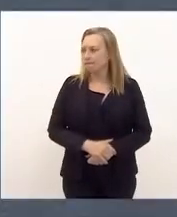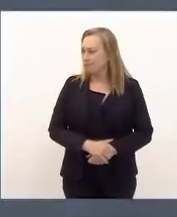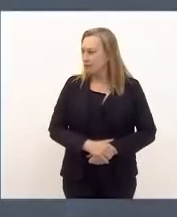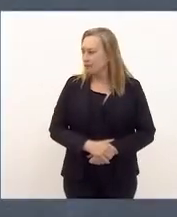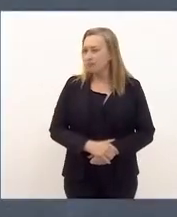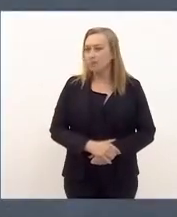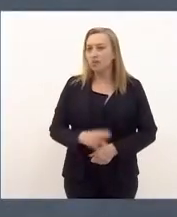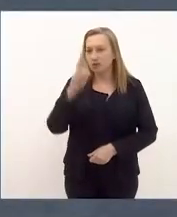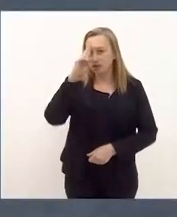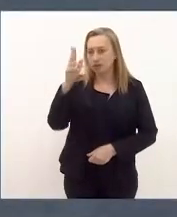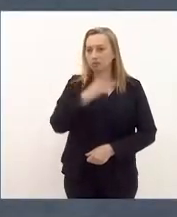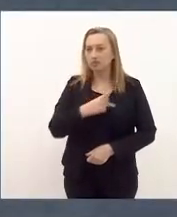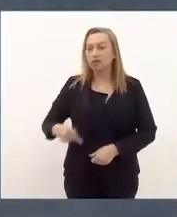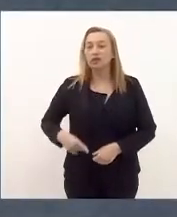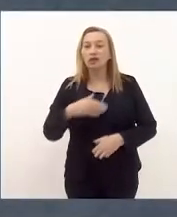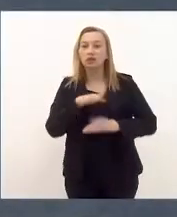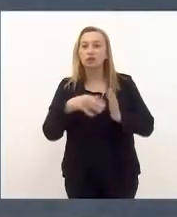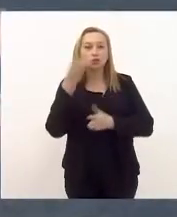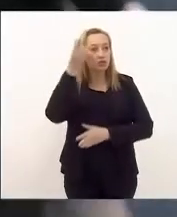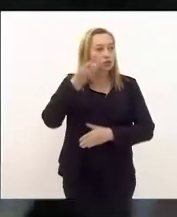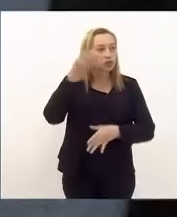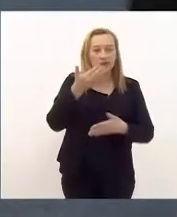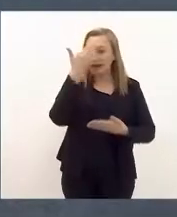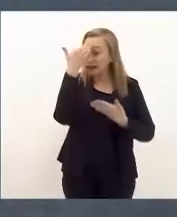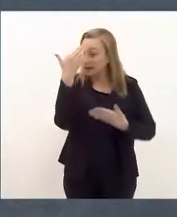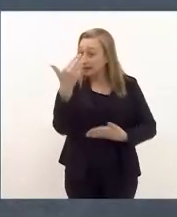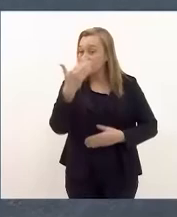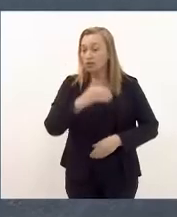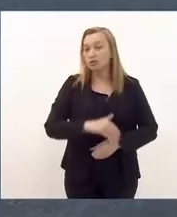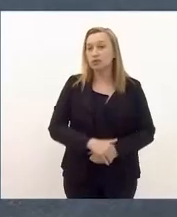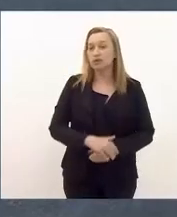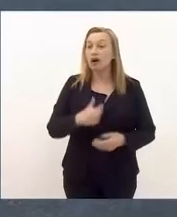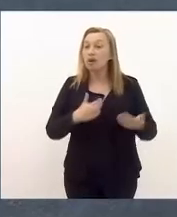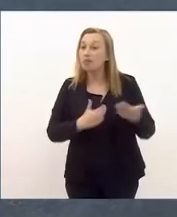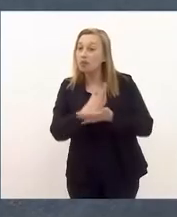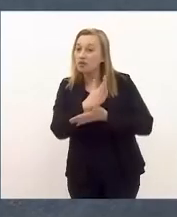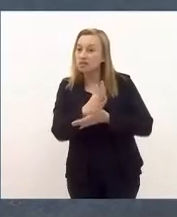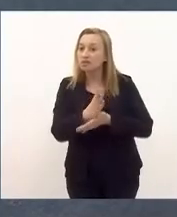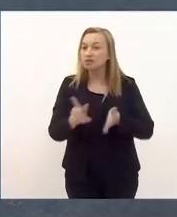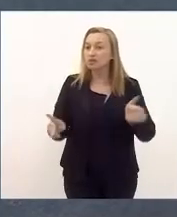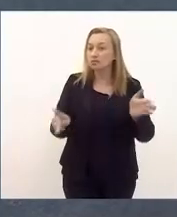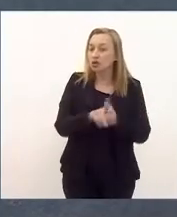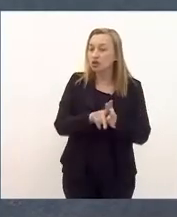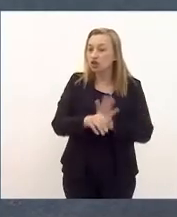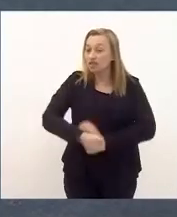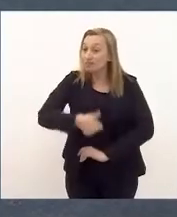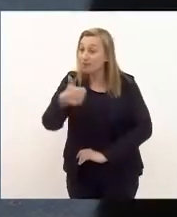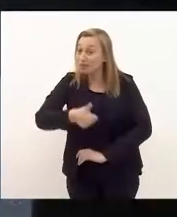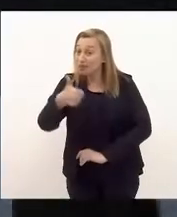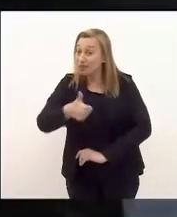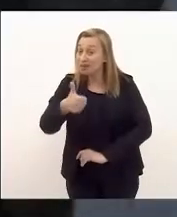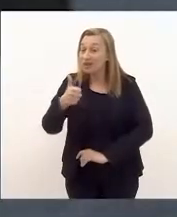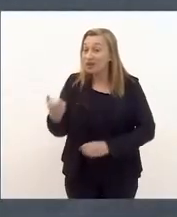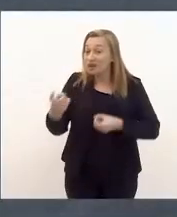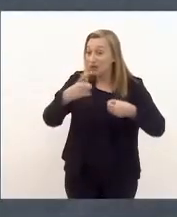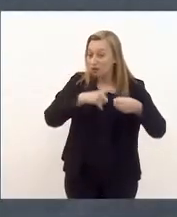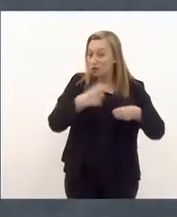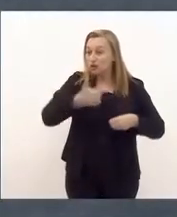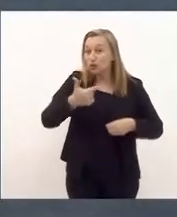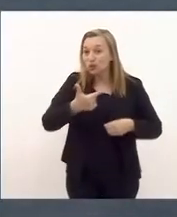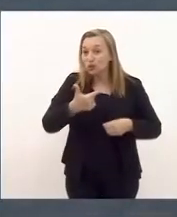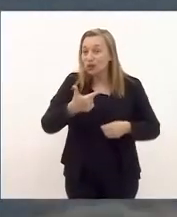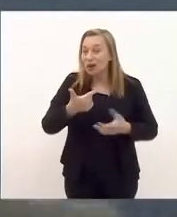Senhor presidente, deputados e deputadas, agradeço a aprovação desse projeto em primeira. Ele ainda retorna em